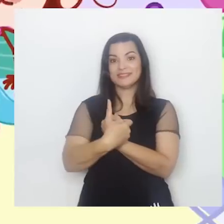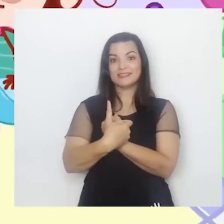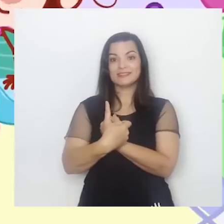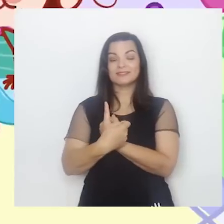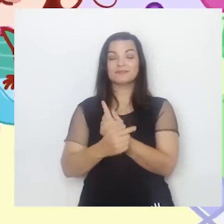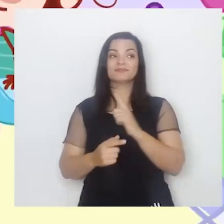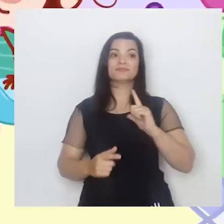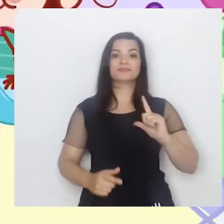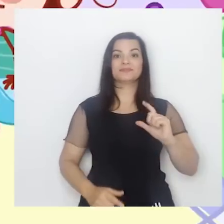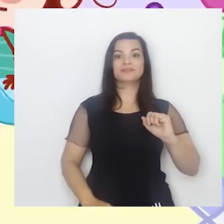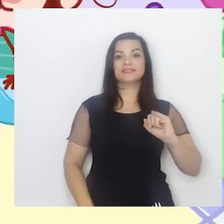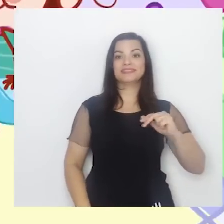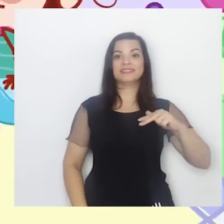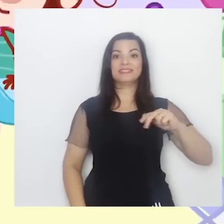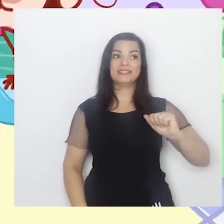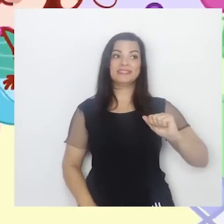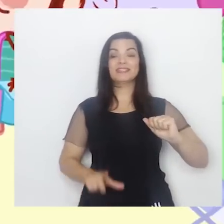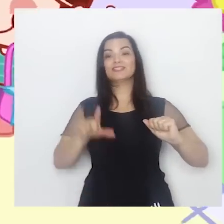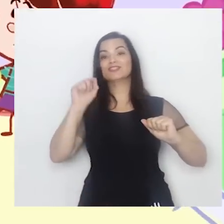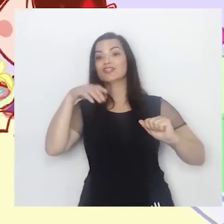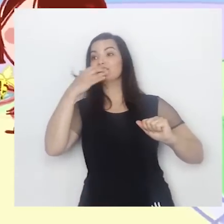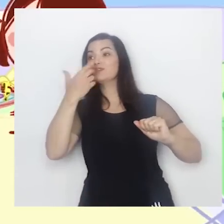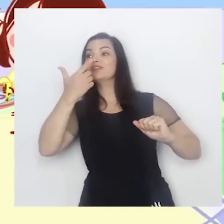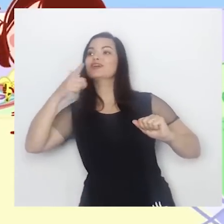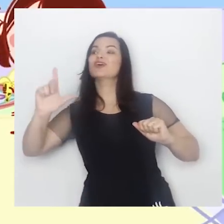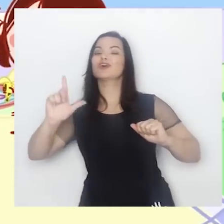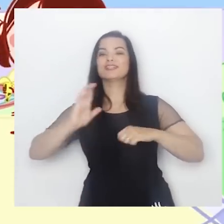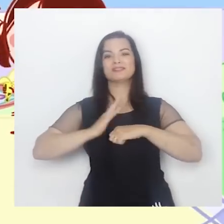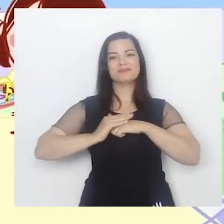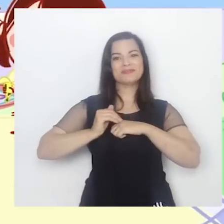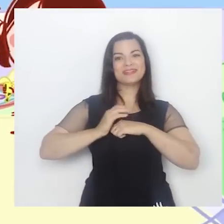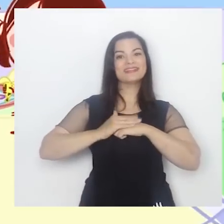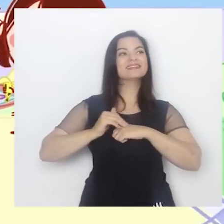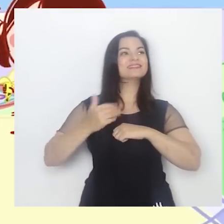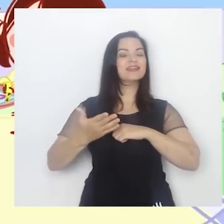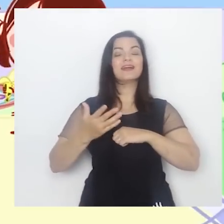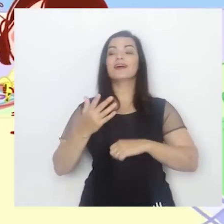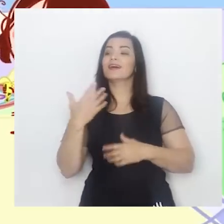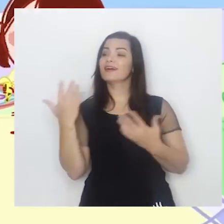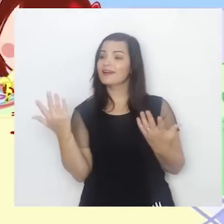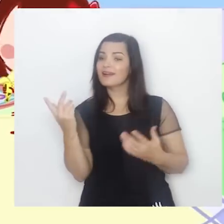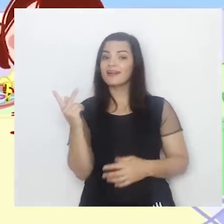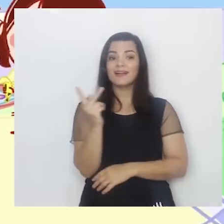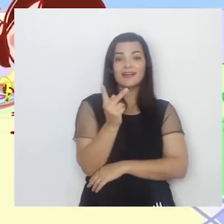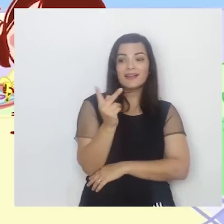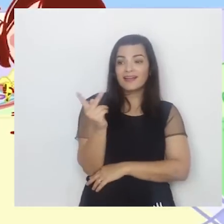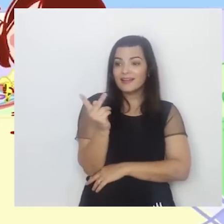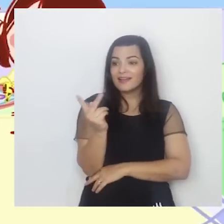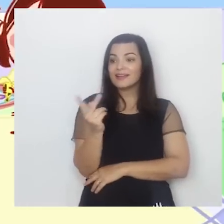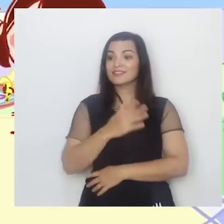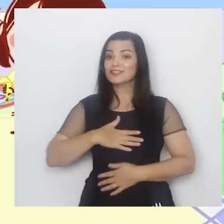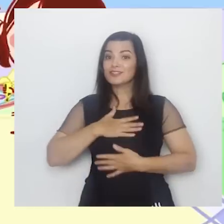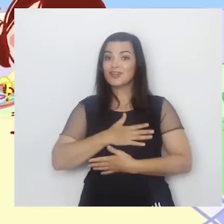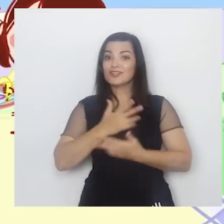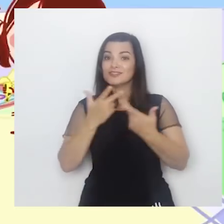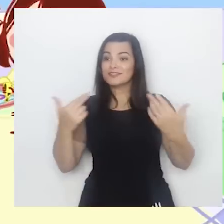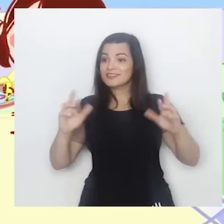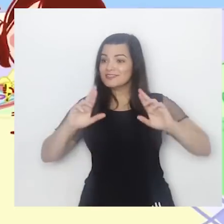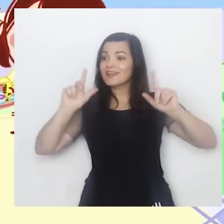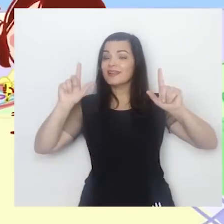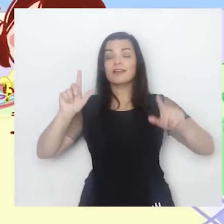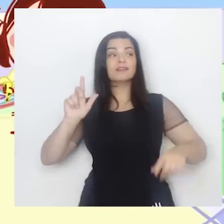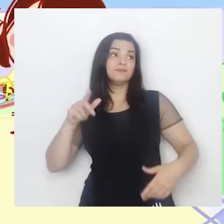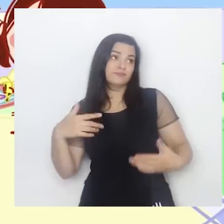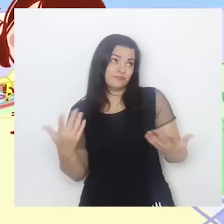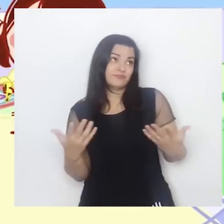Lina prefere pêssego. Vocês gostam de coisas diferentes. Eu achei que